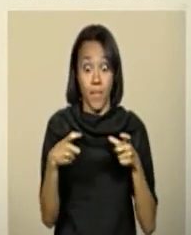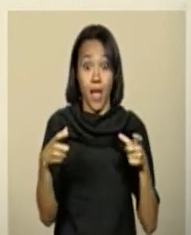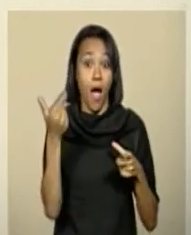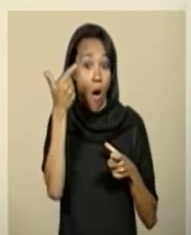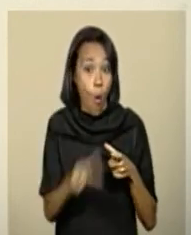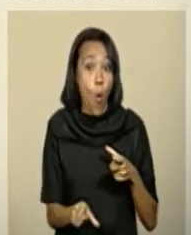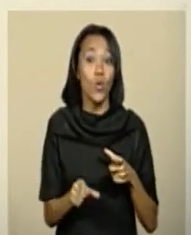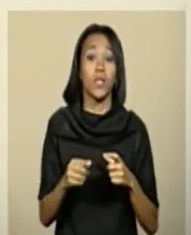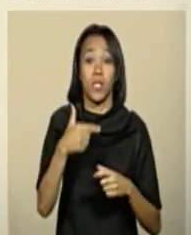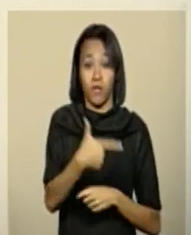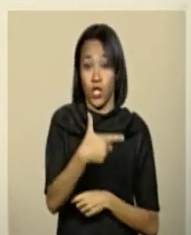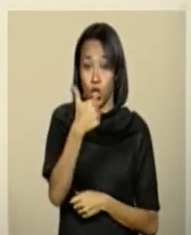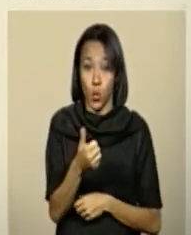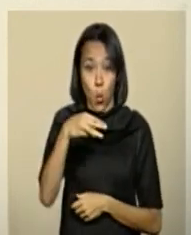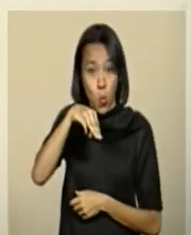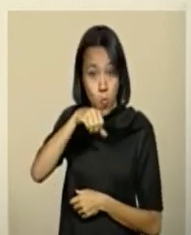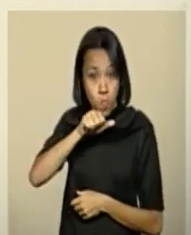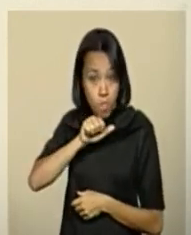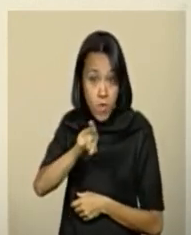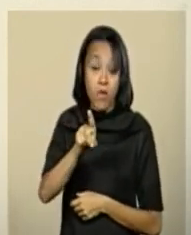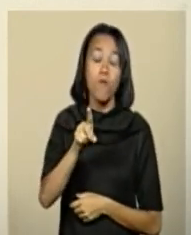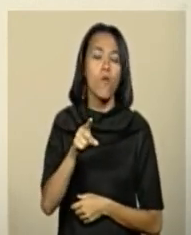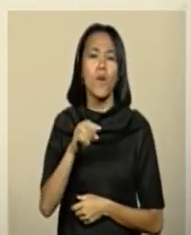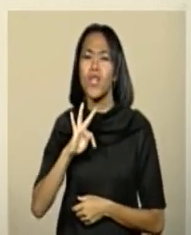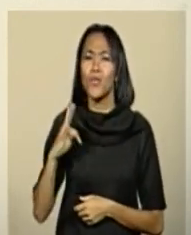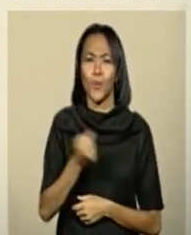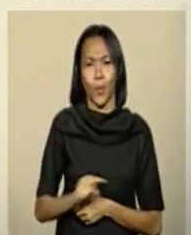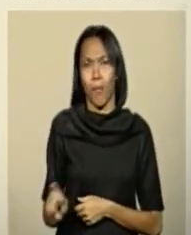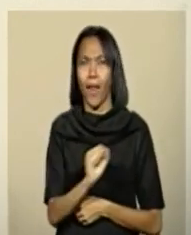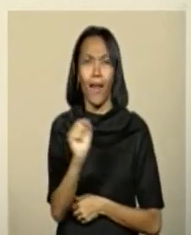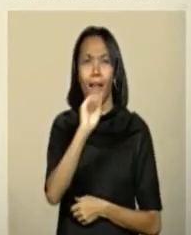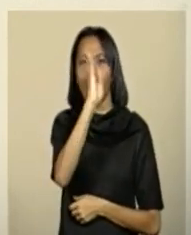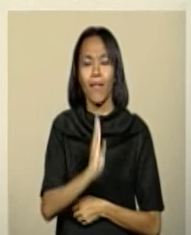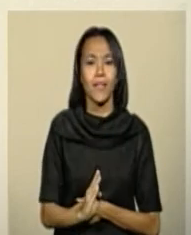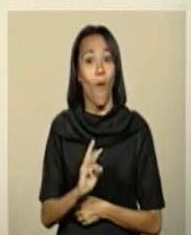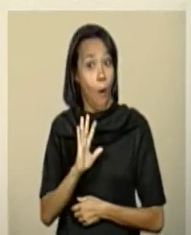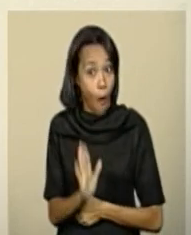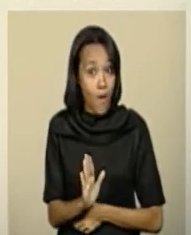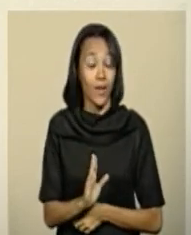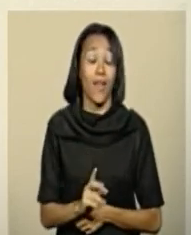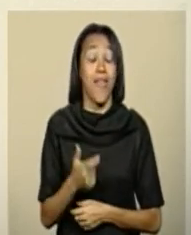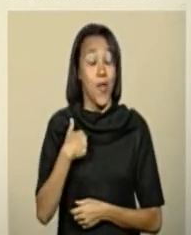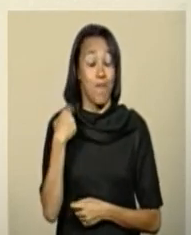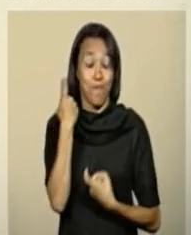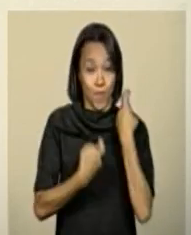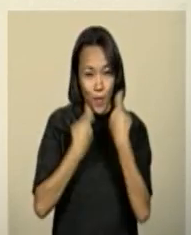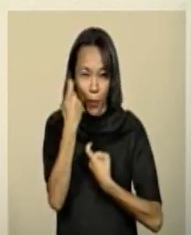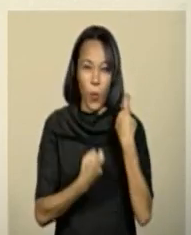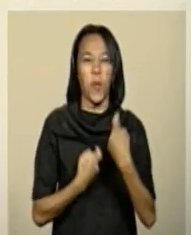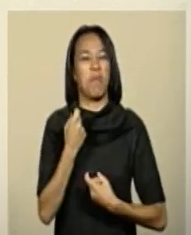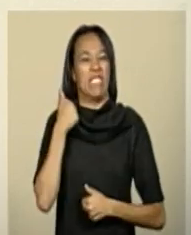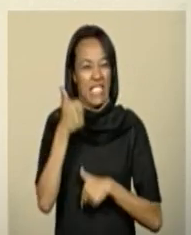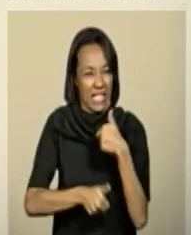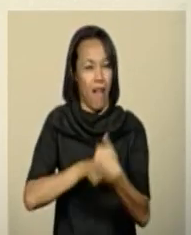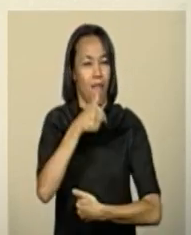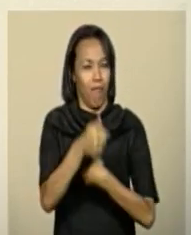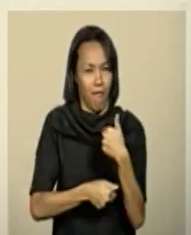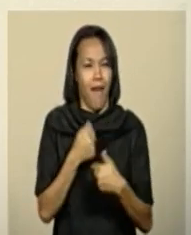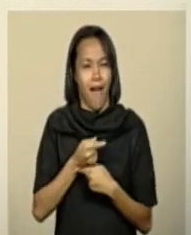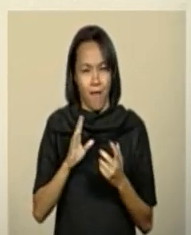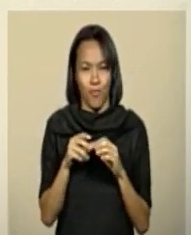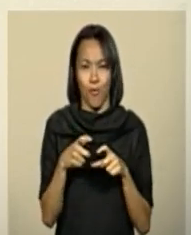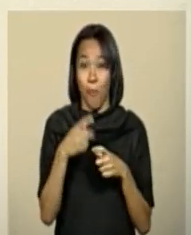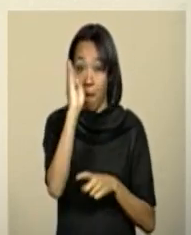outras 21 mil em todo o país. Olha, Luciano, eu me preocupo e trabalho muito para fazer o